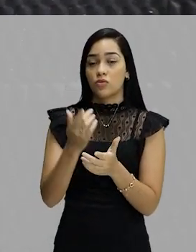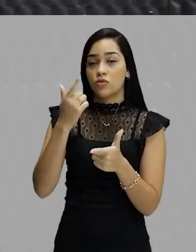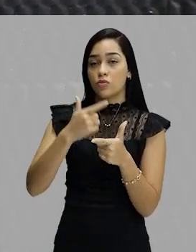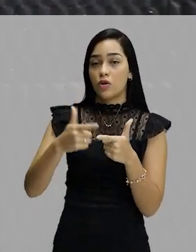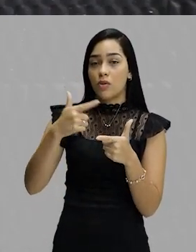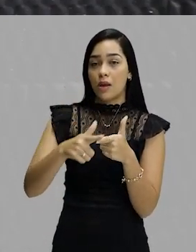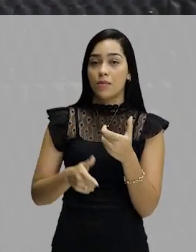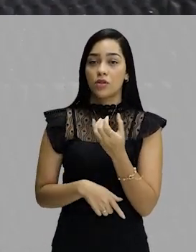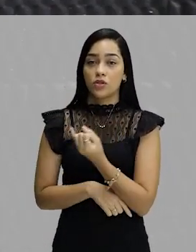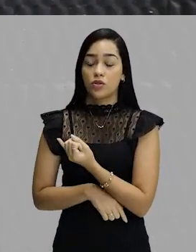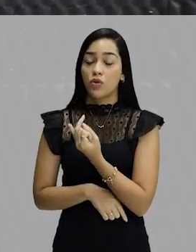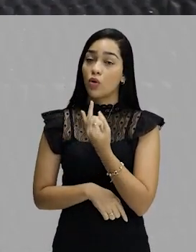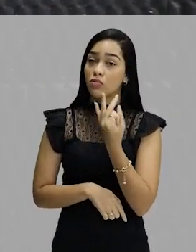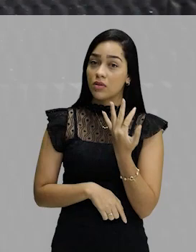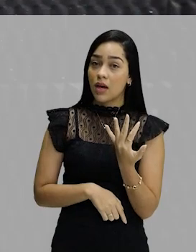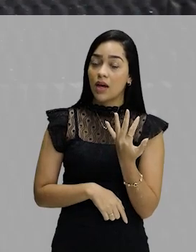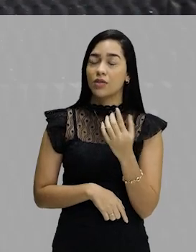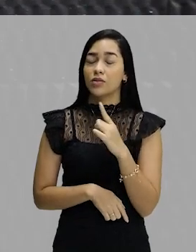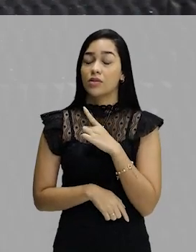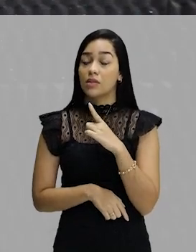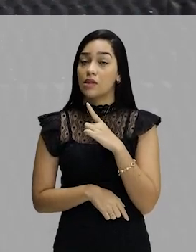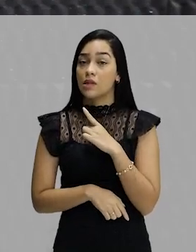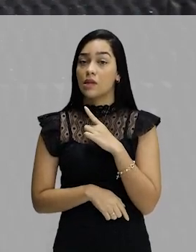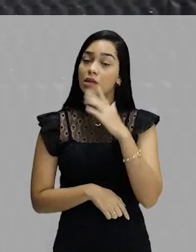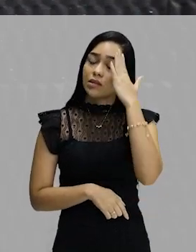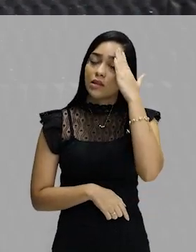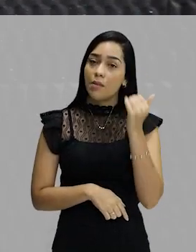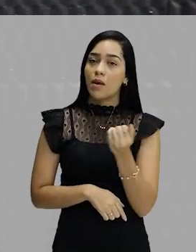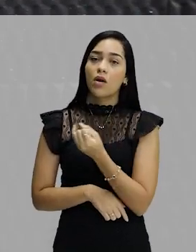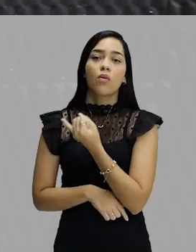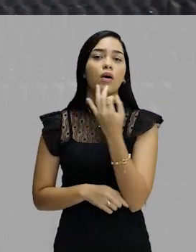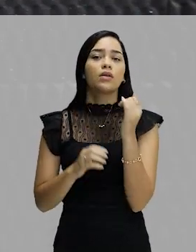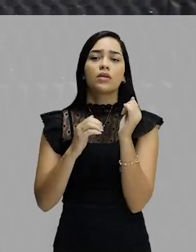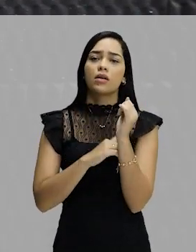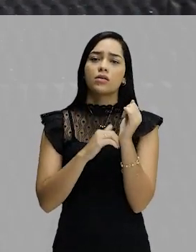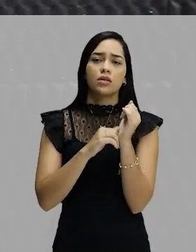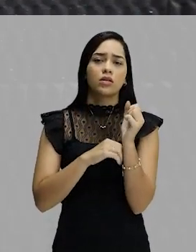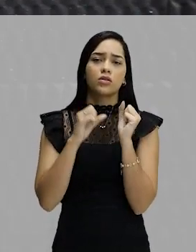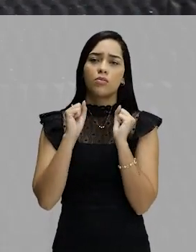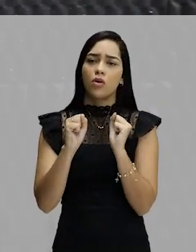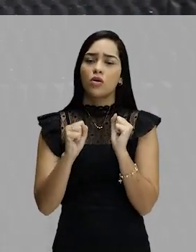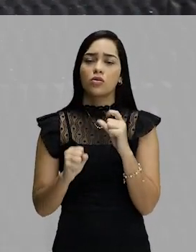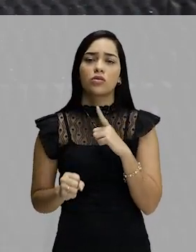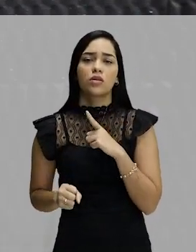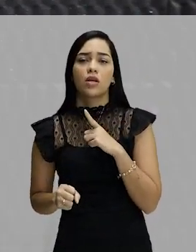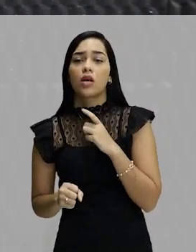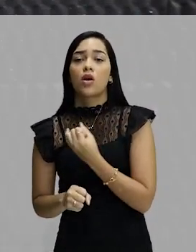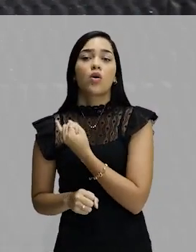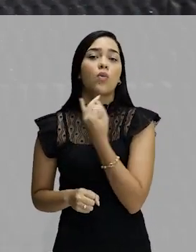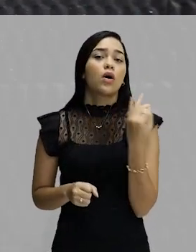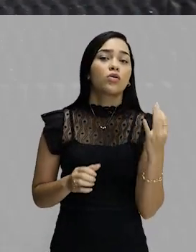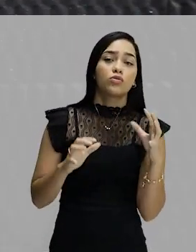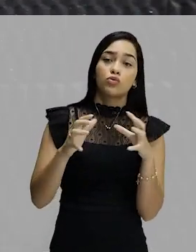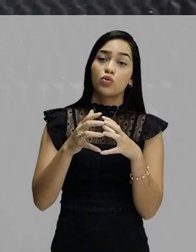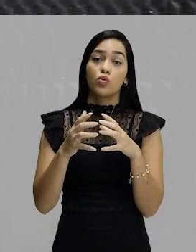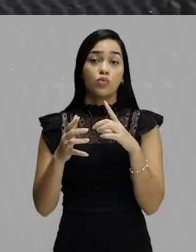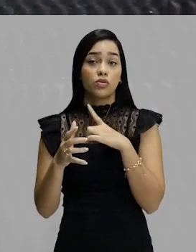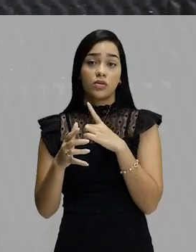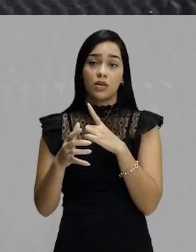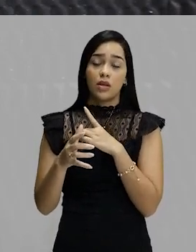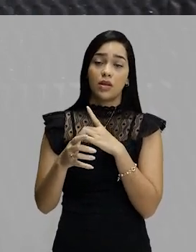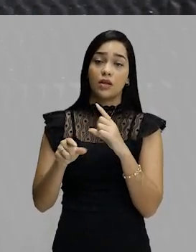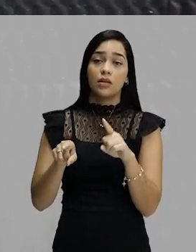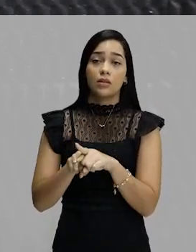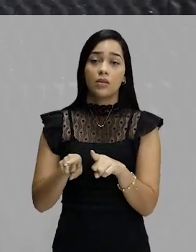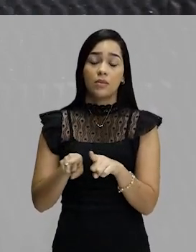de contagem, né? Aqueles problemas para saber quantas senhas eu posso formar, quantos grupos se pode formar. Então, a